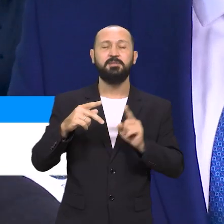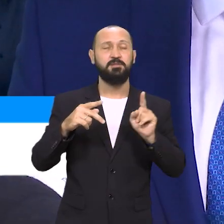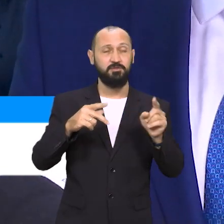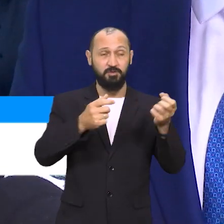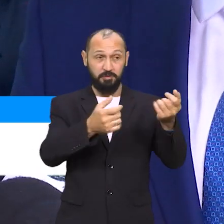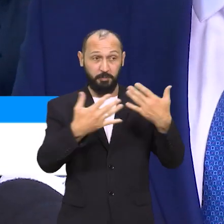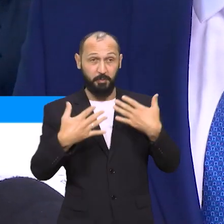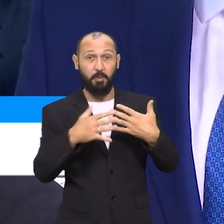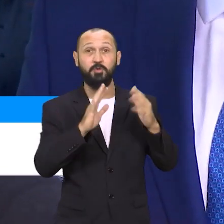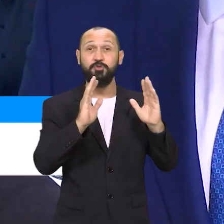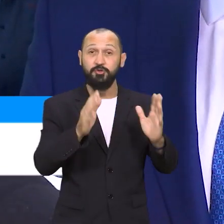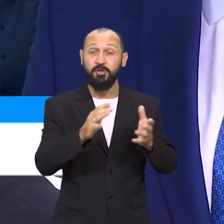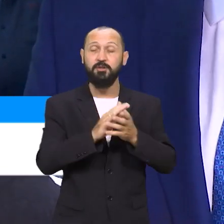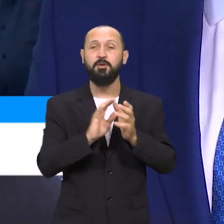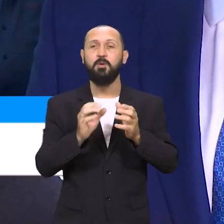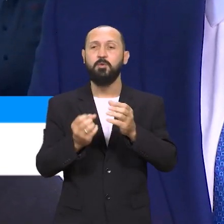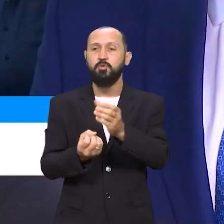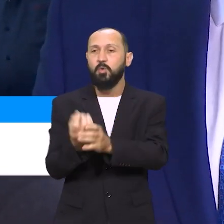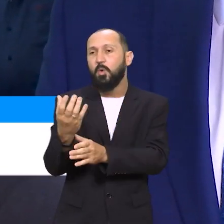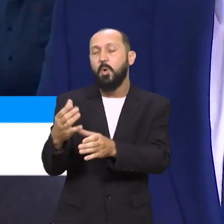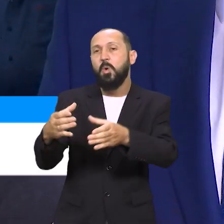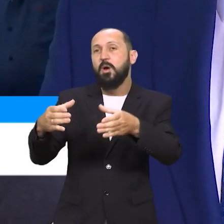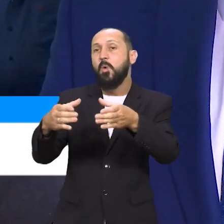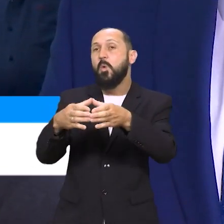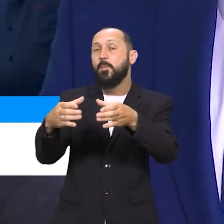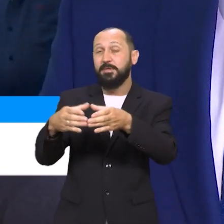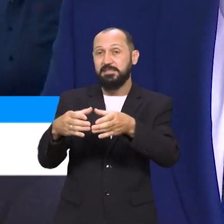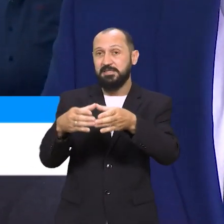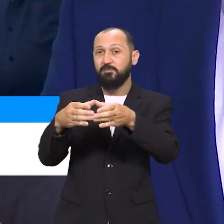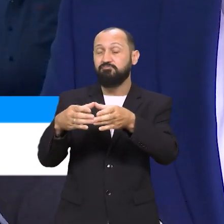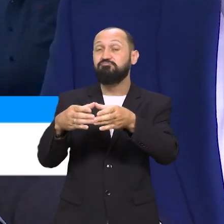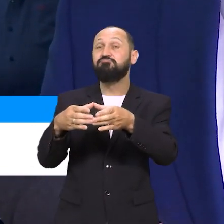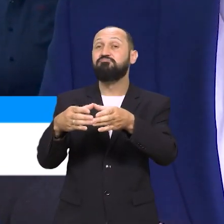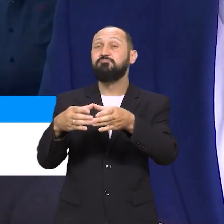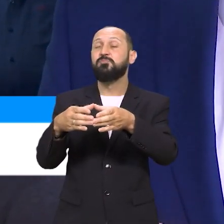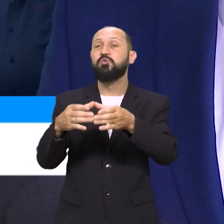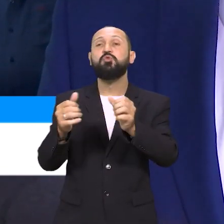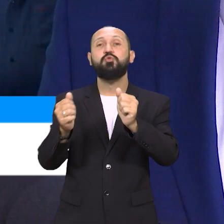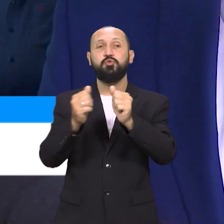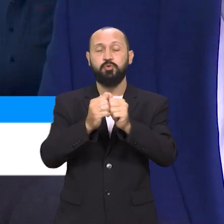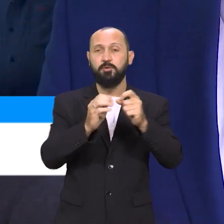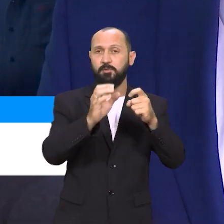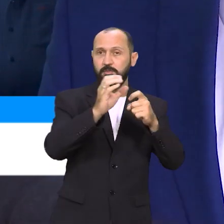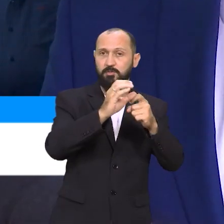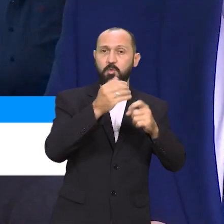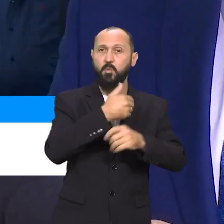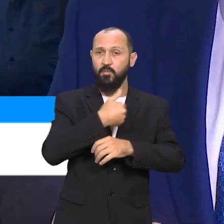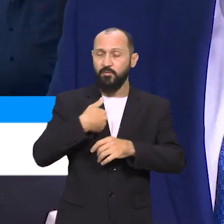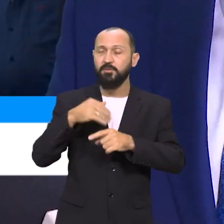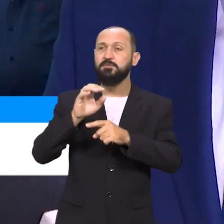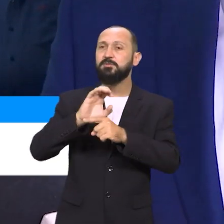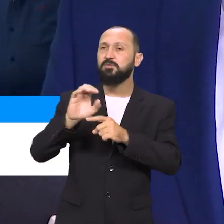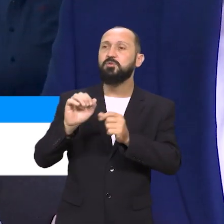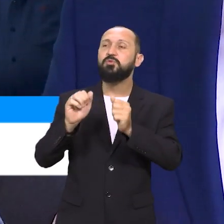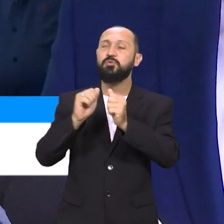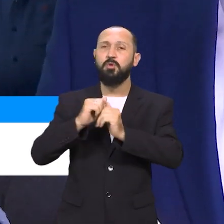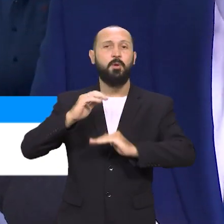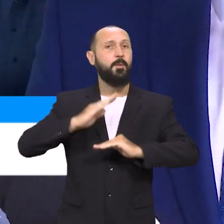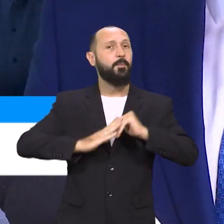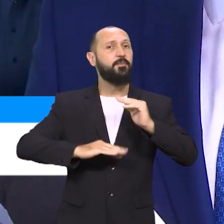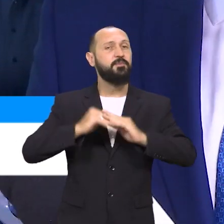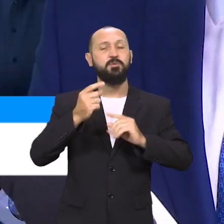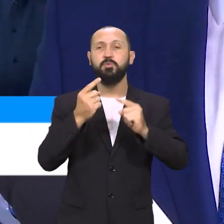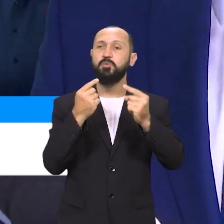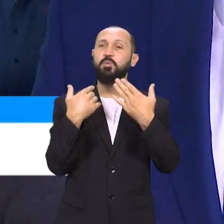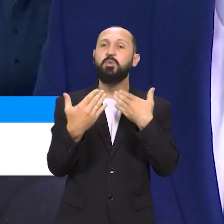já falou, estamos formando uma comissão que vai estar, juntamente com a CACEMES e até com o governo do Estado,